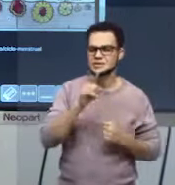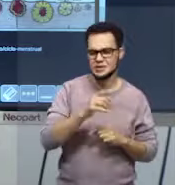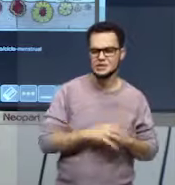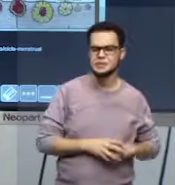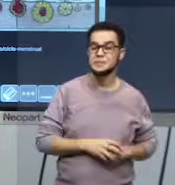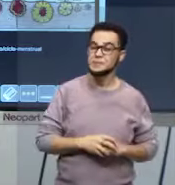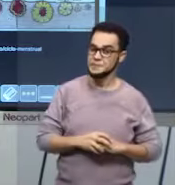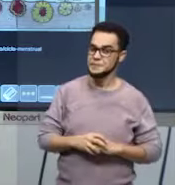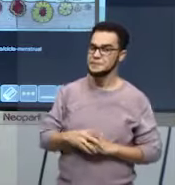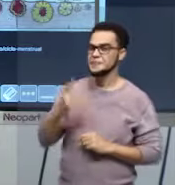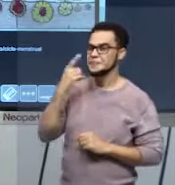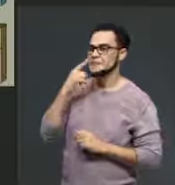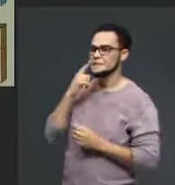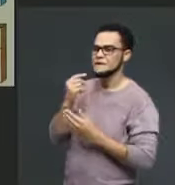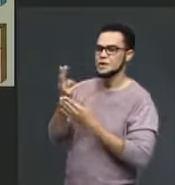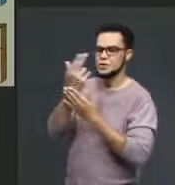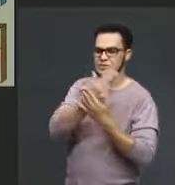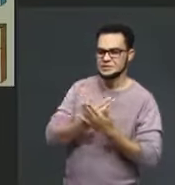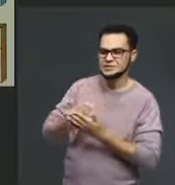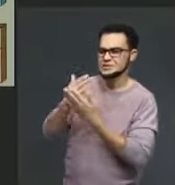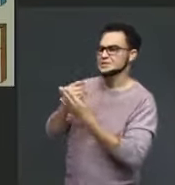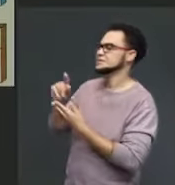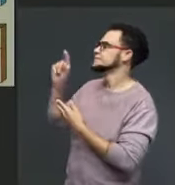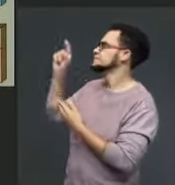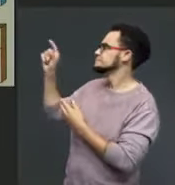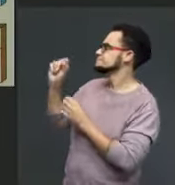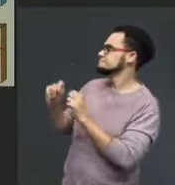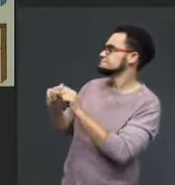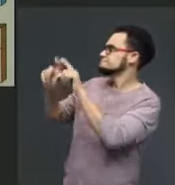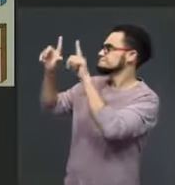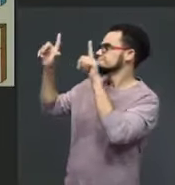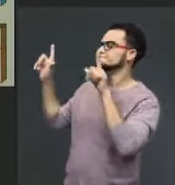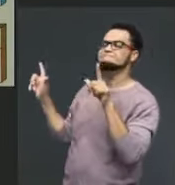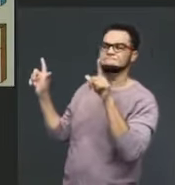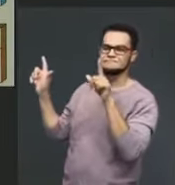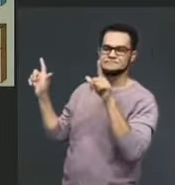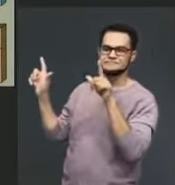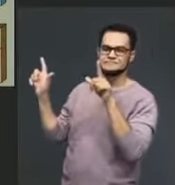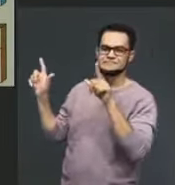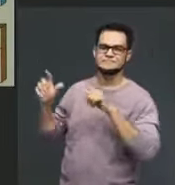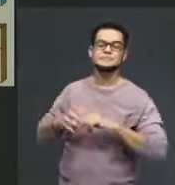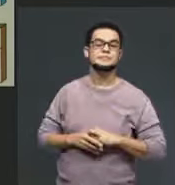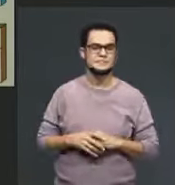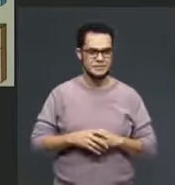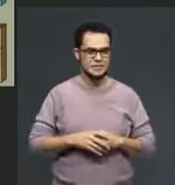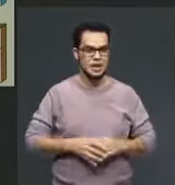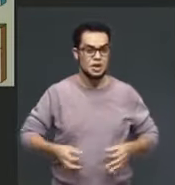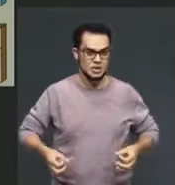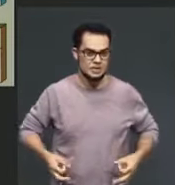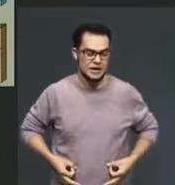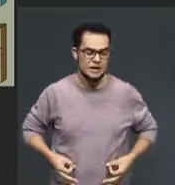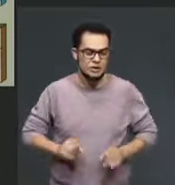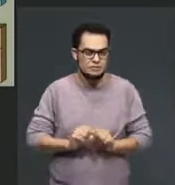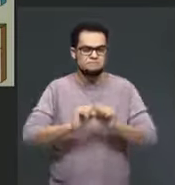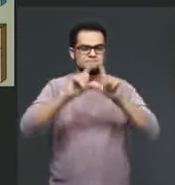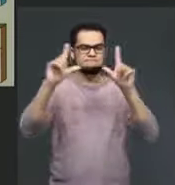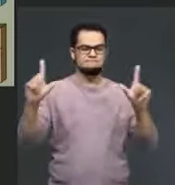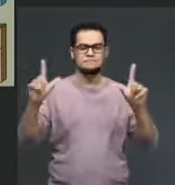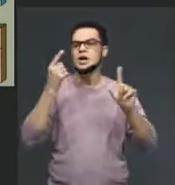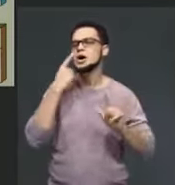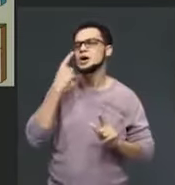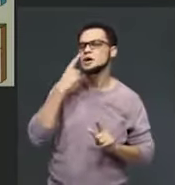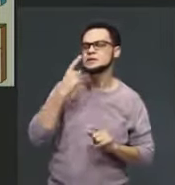pegando aqui um desenho do ovário e aumentei o desenho do ovário. Vocês vão observar o seguinte, olha